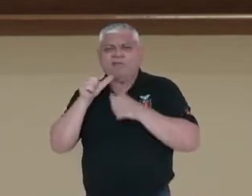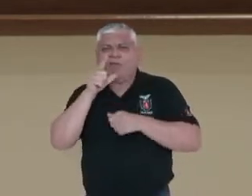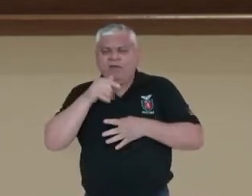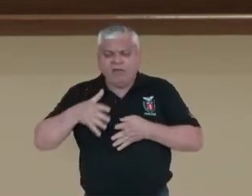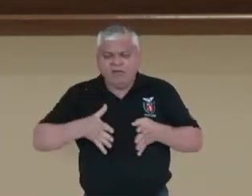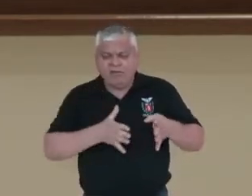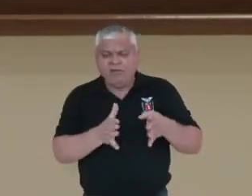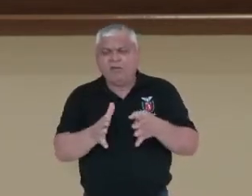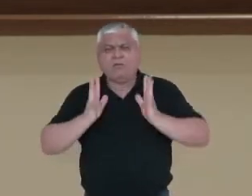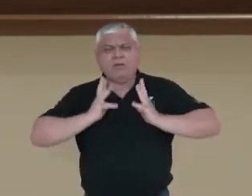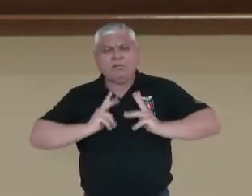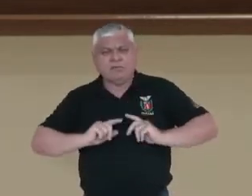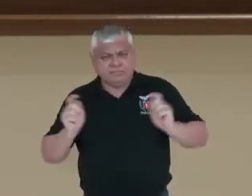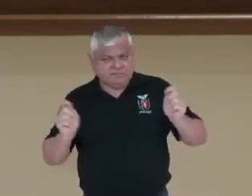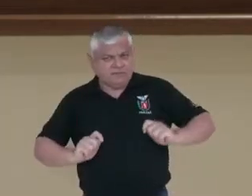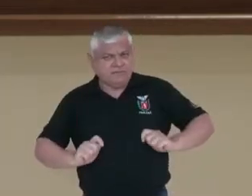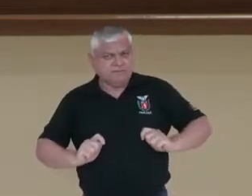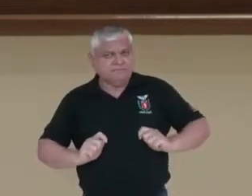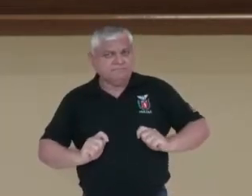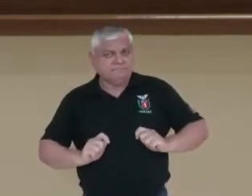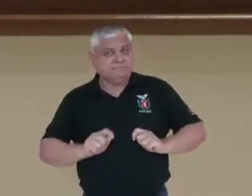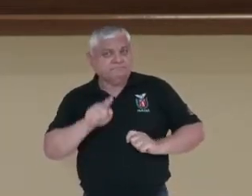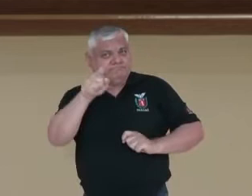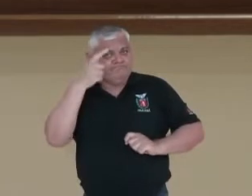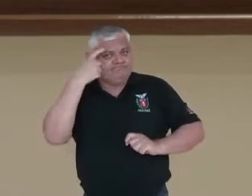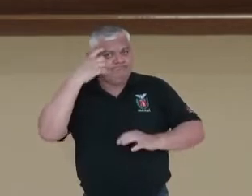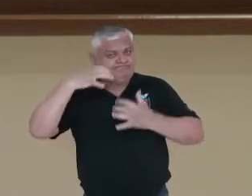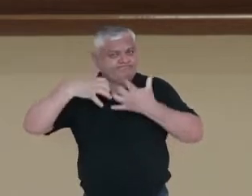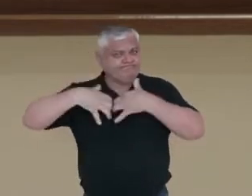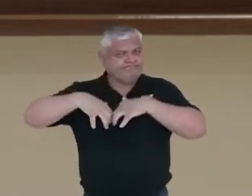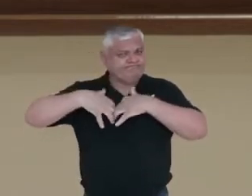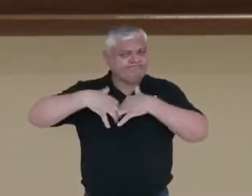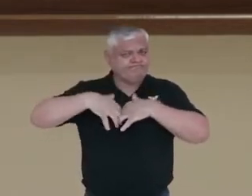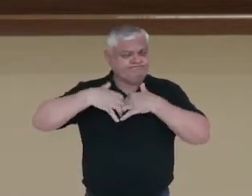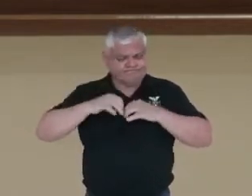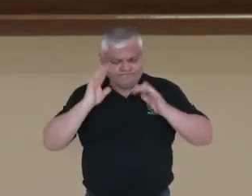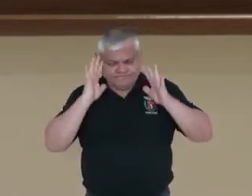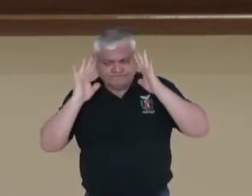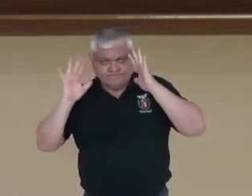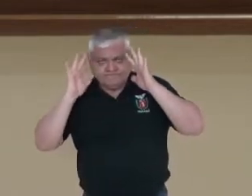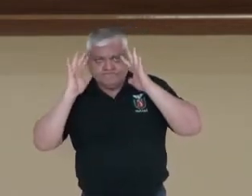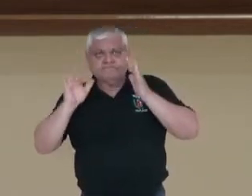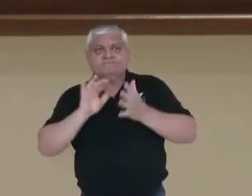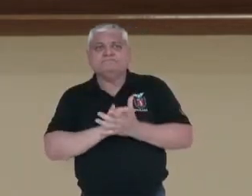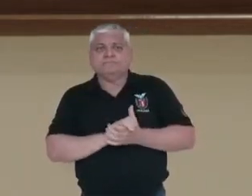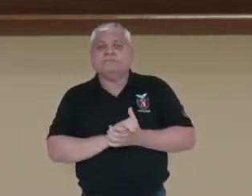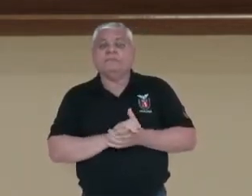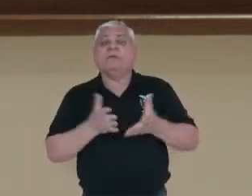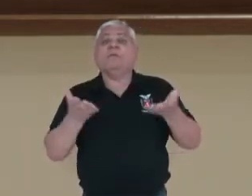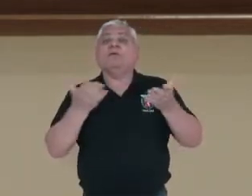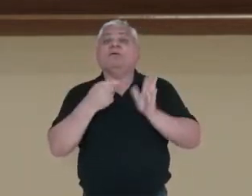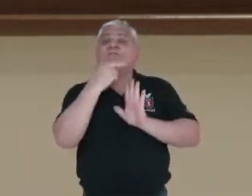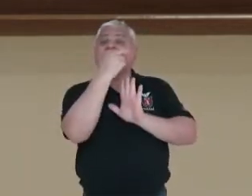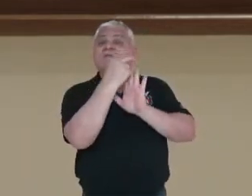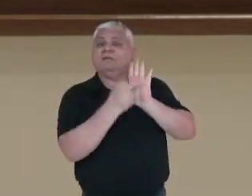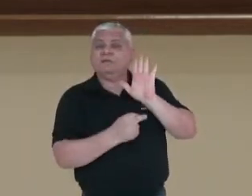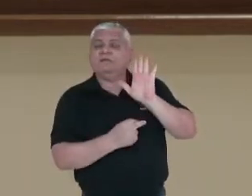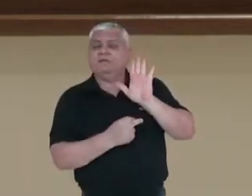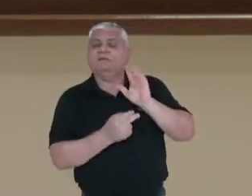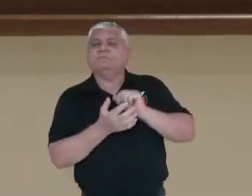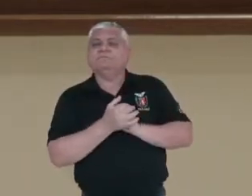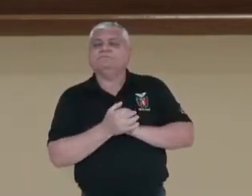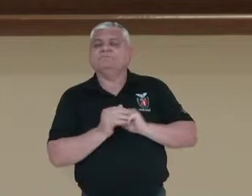possível? Eu quero que você vá pensando aí, hein? Vá pensando, fique com isso aí. Enquanto isso, vamos ler então